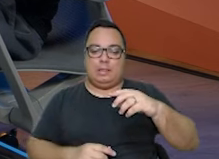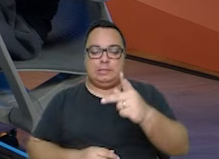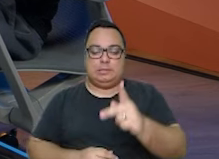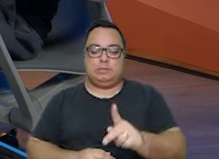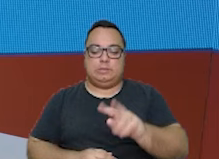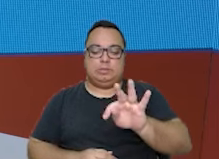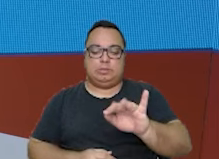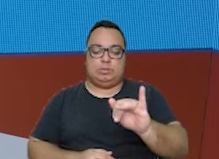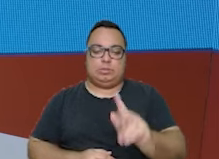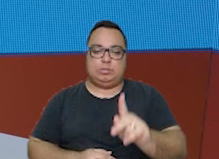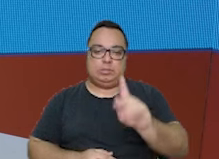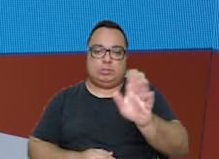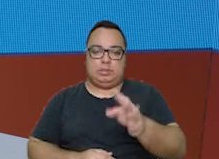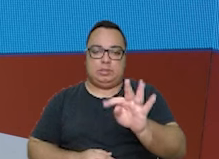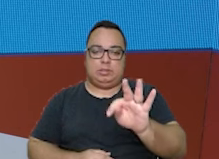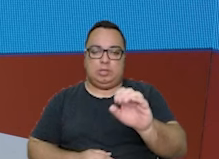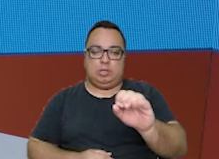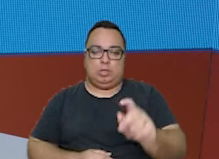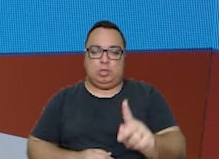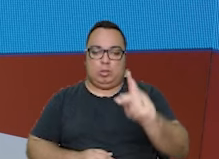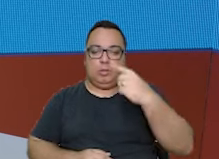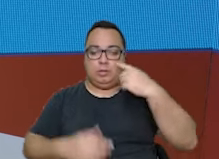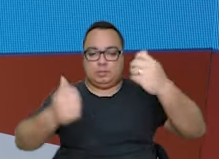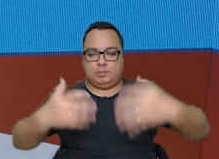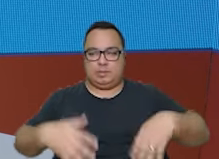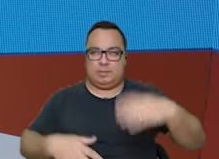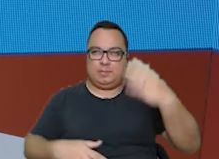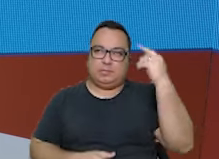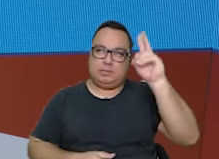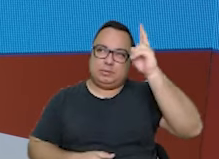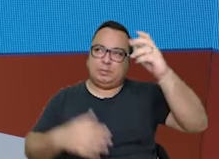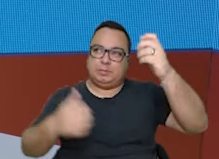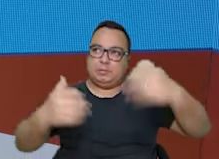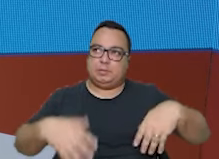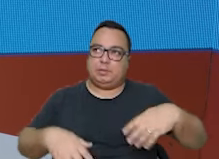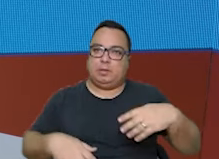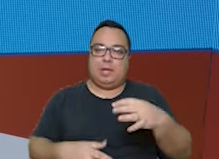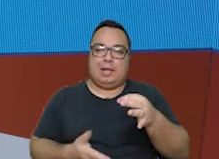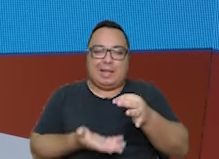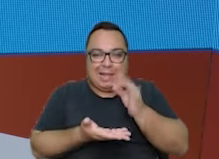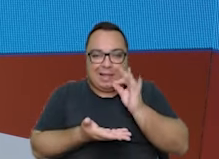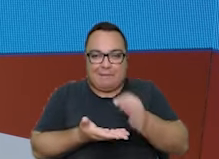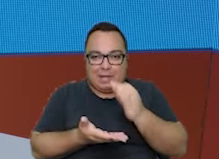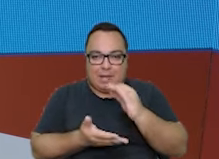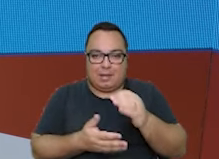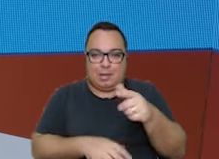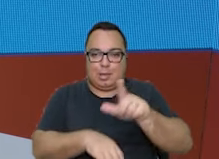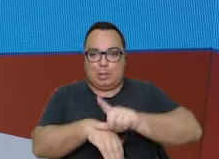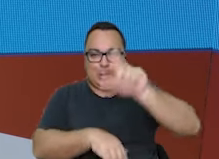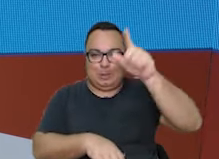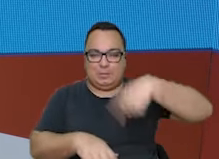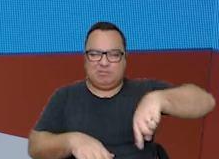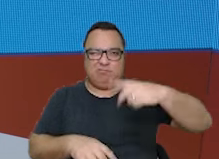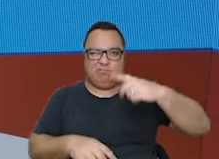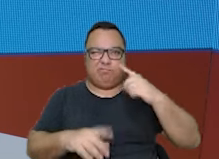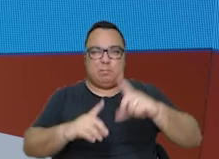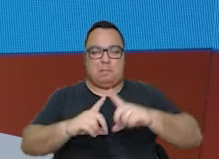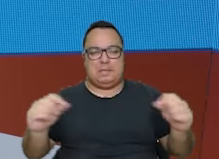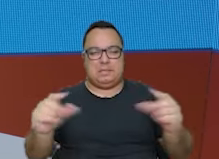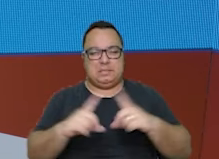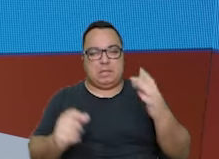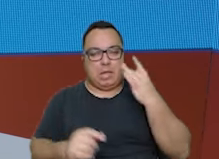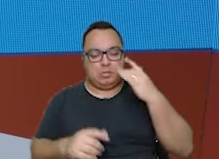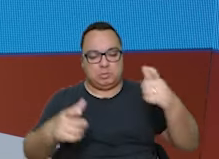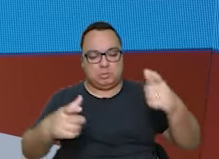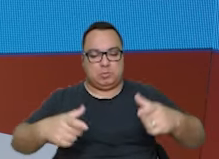aí foram contar a história que era uma cafeteria eu não lembro se era em Brasília eu não lembro em que local Eh agora não não lembro a história mas era uma